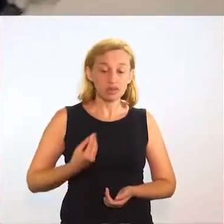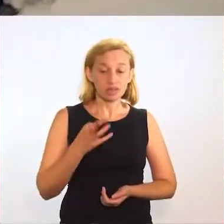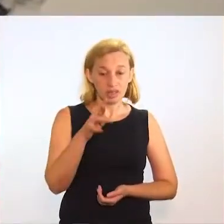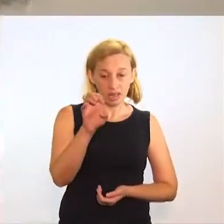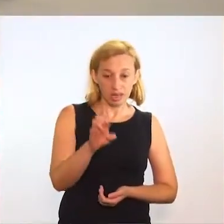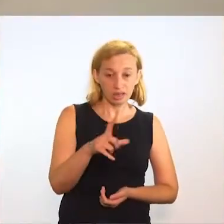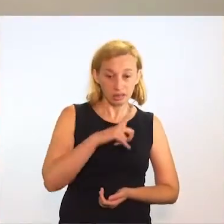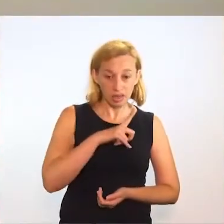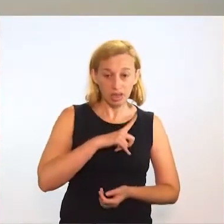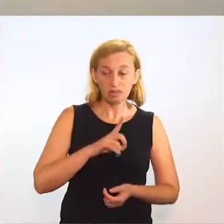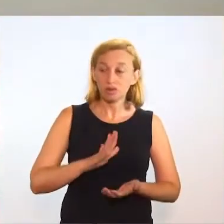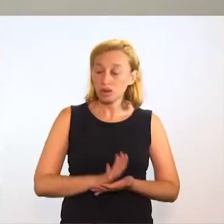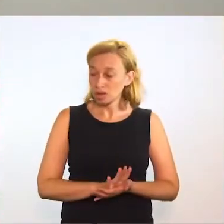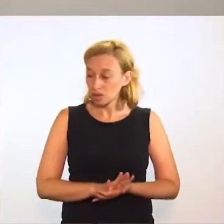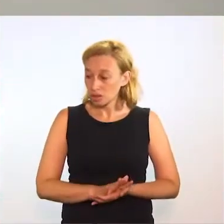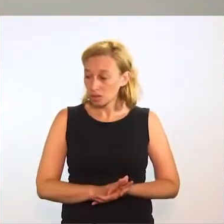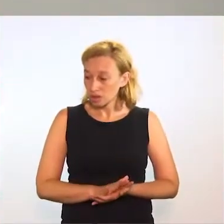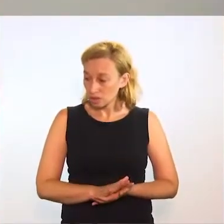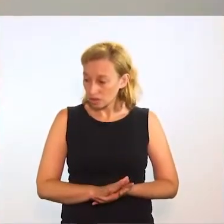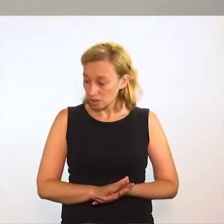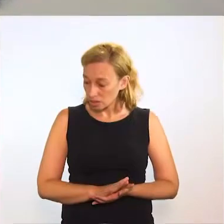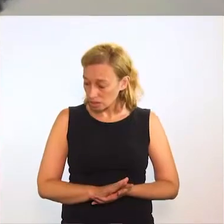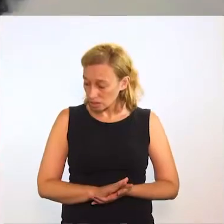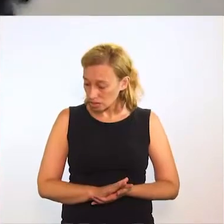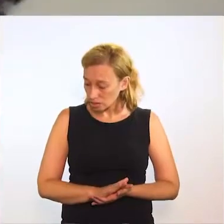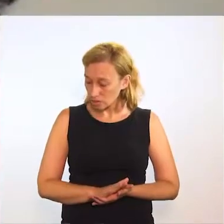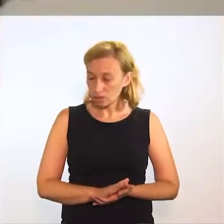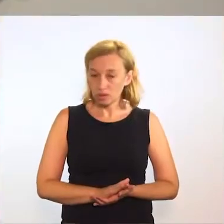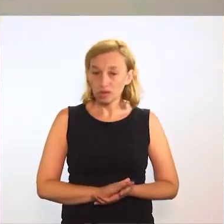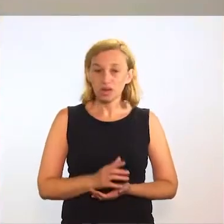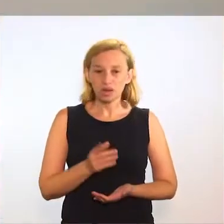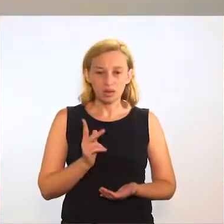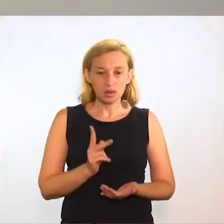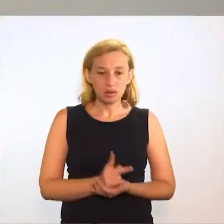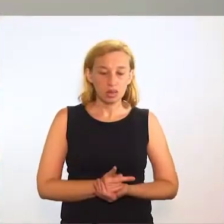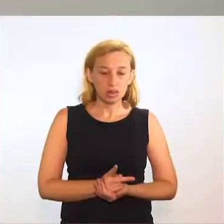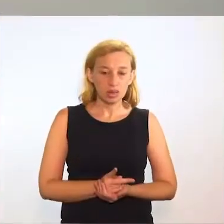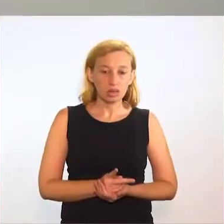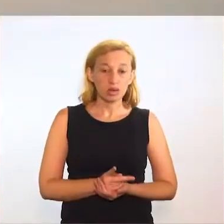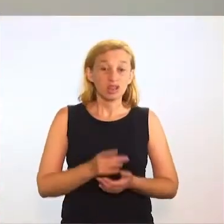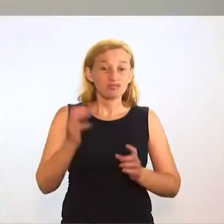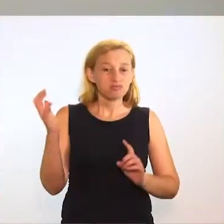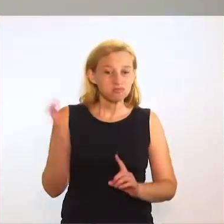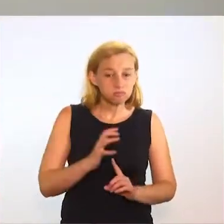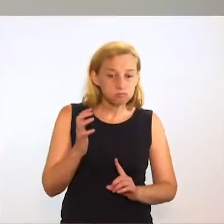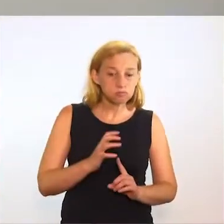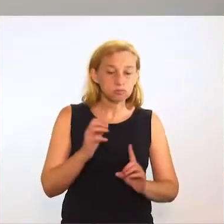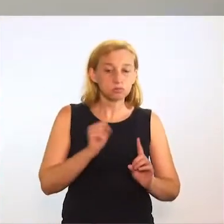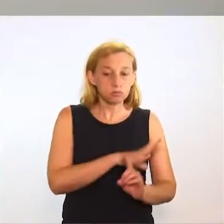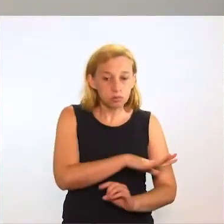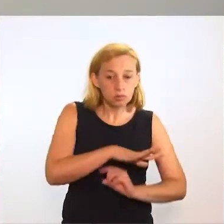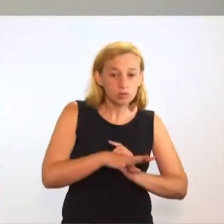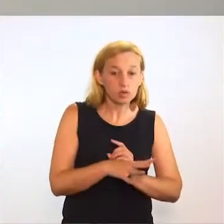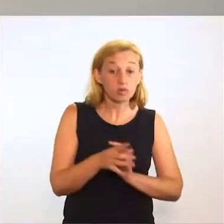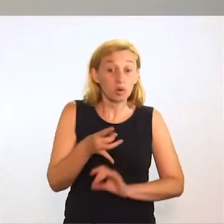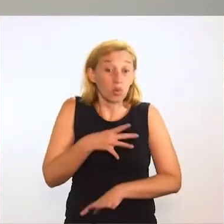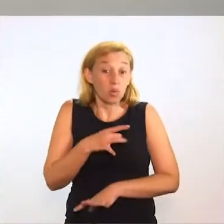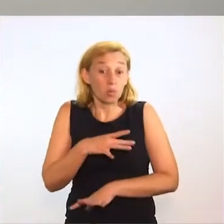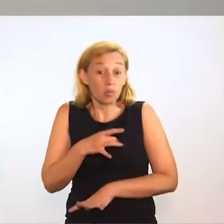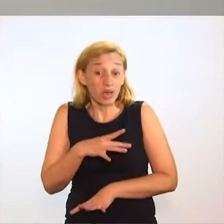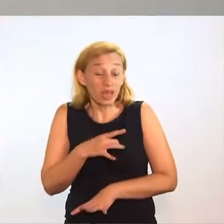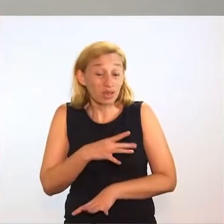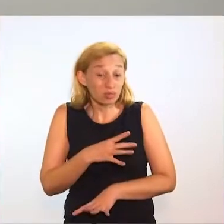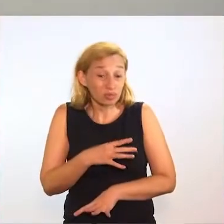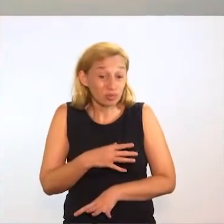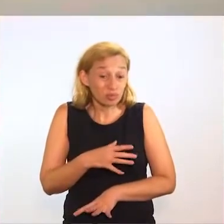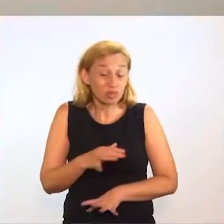né? Agora. Então, a gente contou desde com e-hubs de negócio de impacto, a gente contou